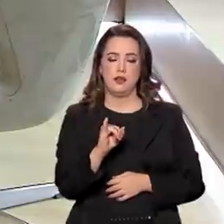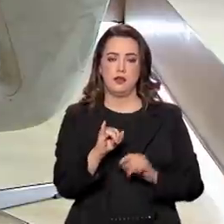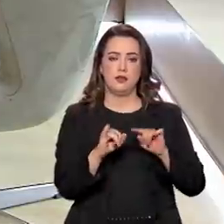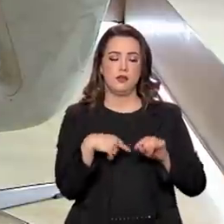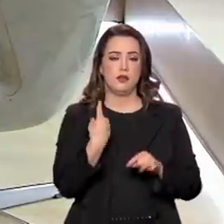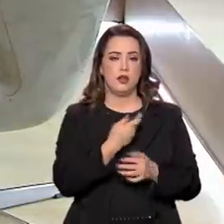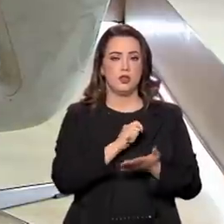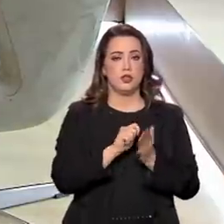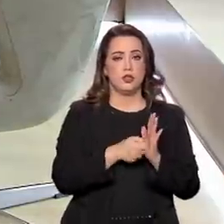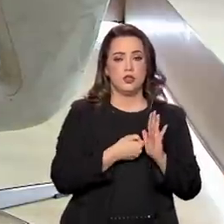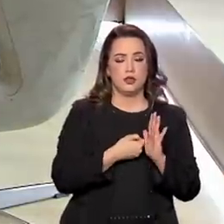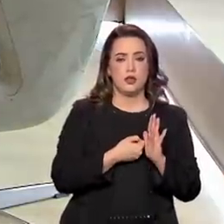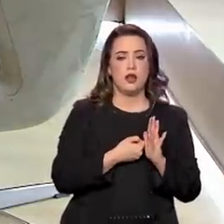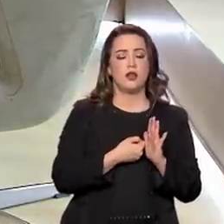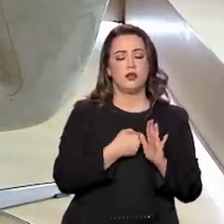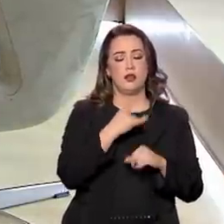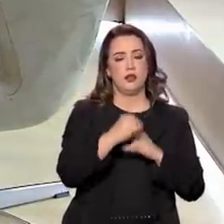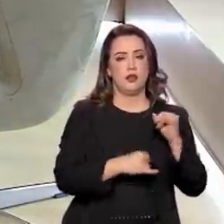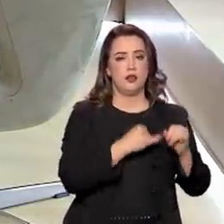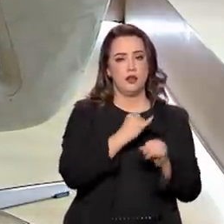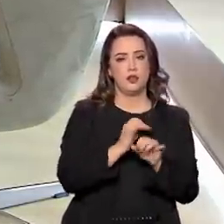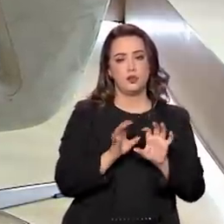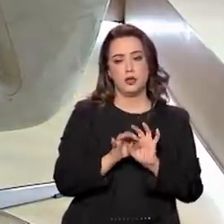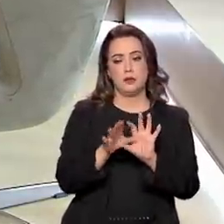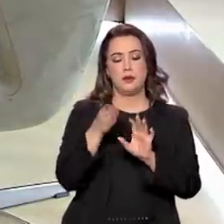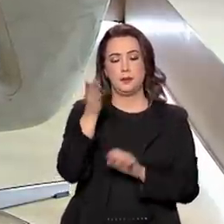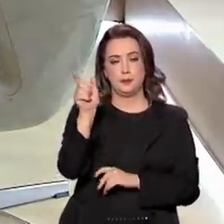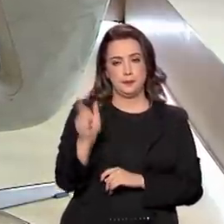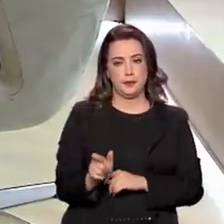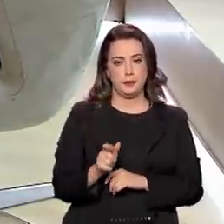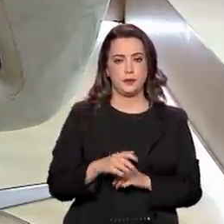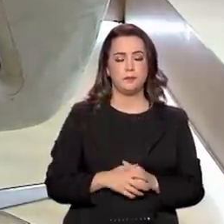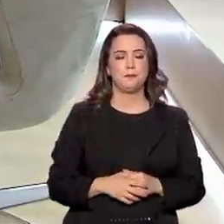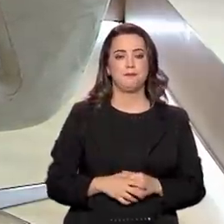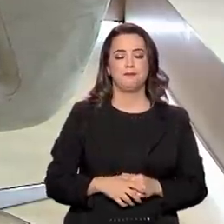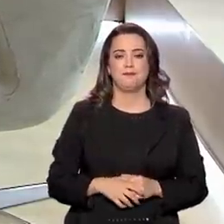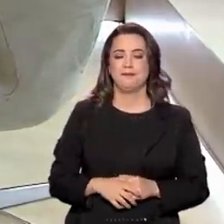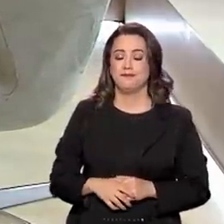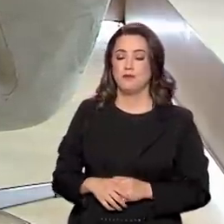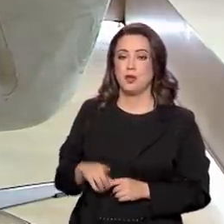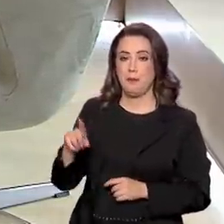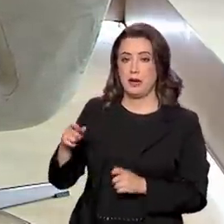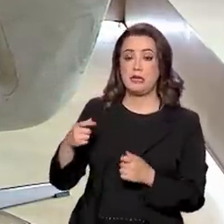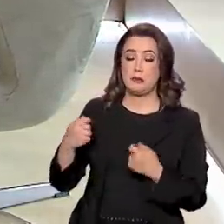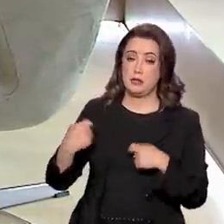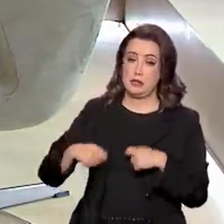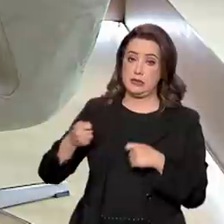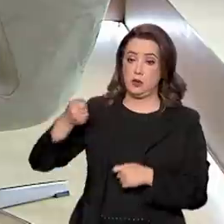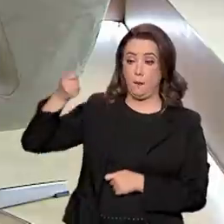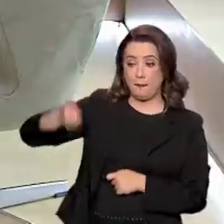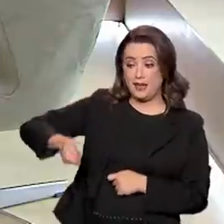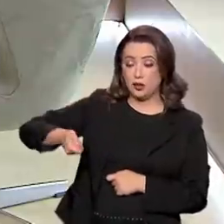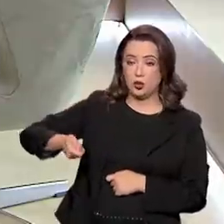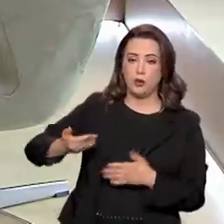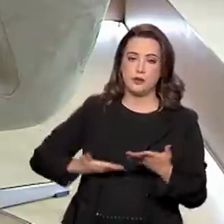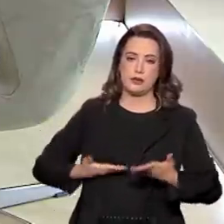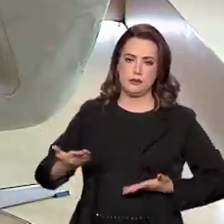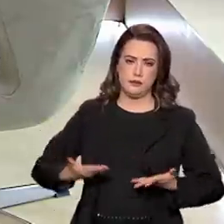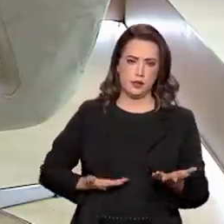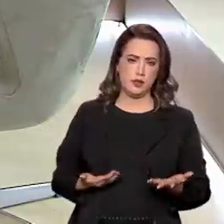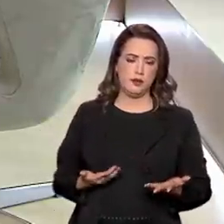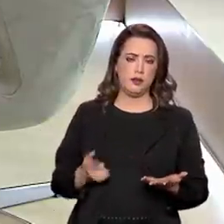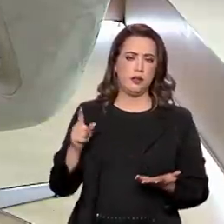que é que a gente vai assinar digitalmente para ficar disponível para ele agora é um serviço obrigatório sendo um serviço